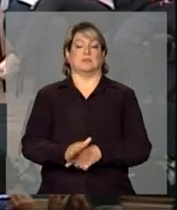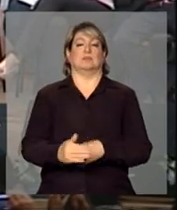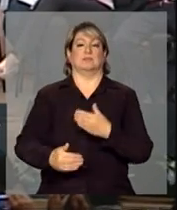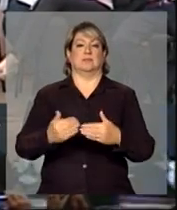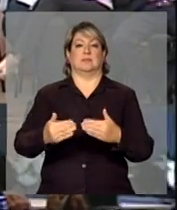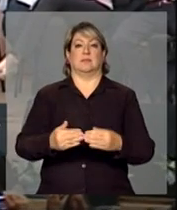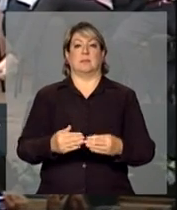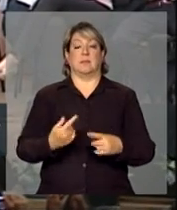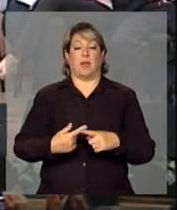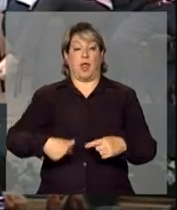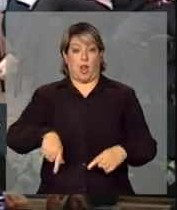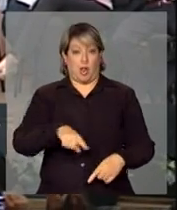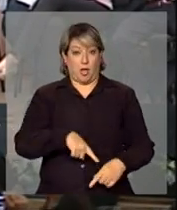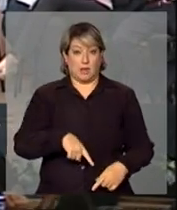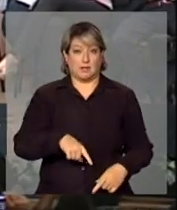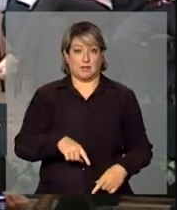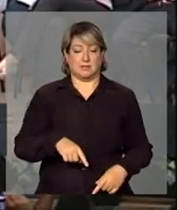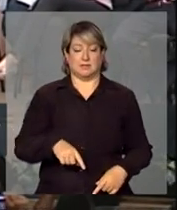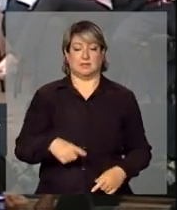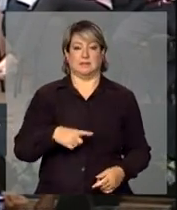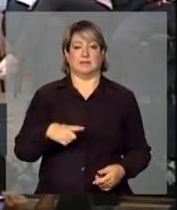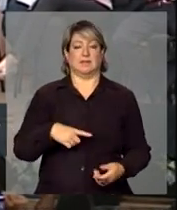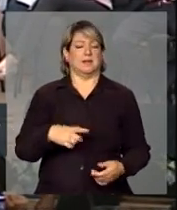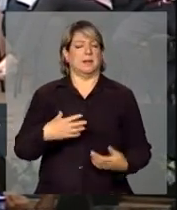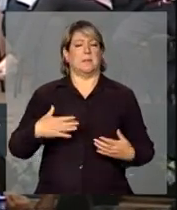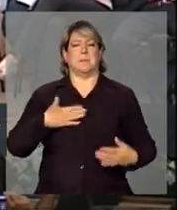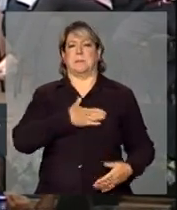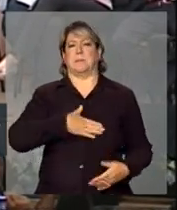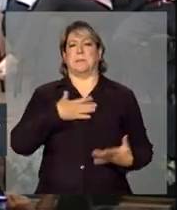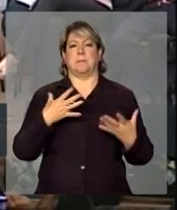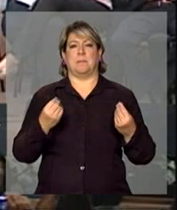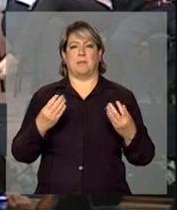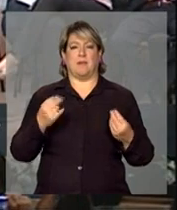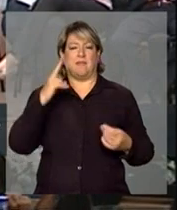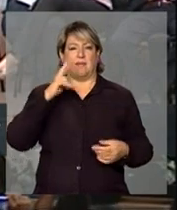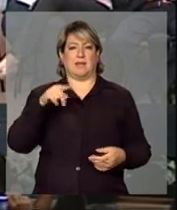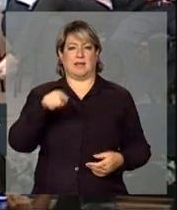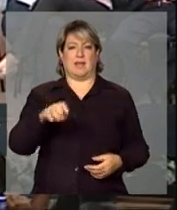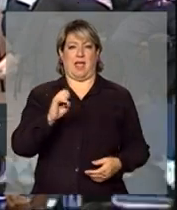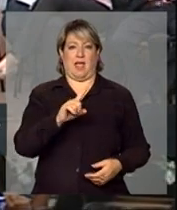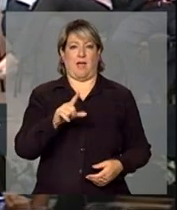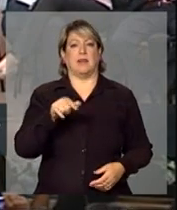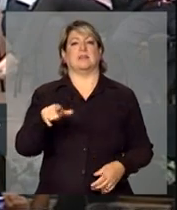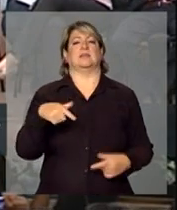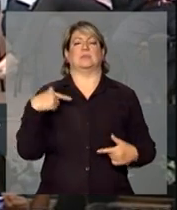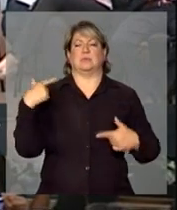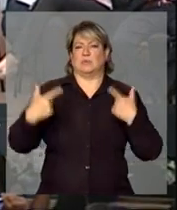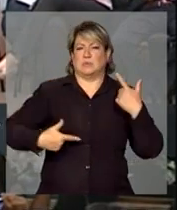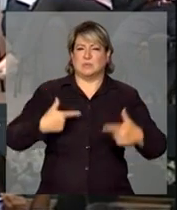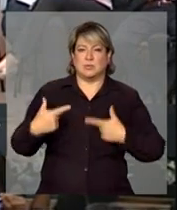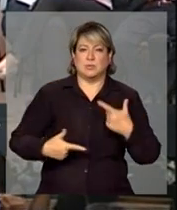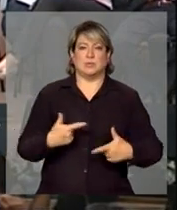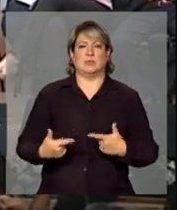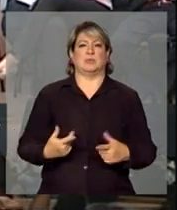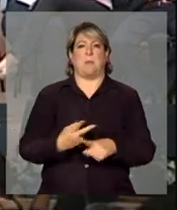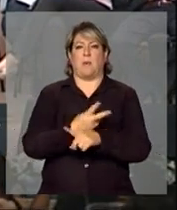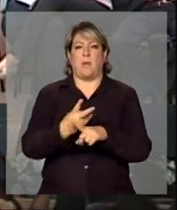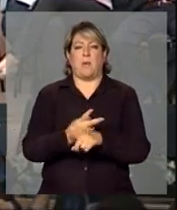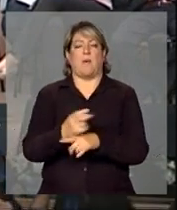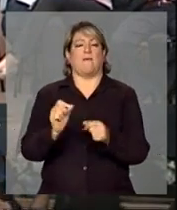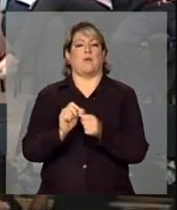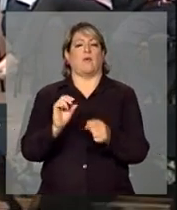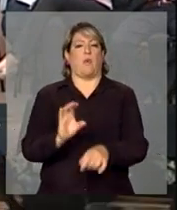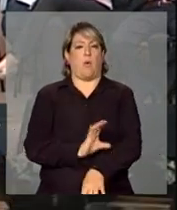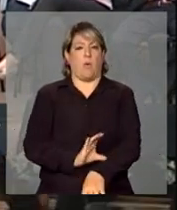ver que a Elza foi atrás, correu atrás, fez o